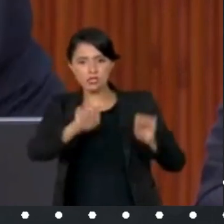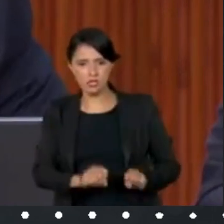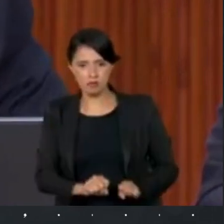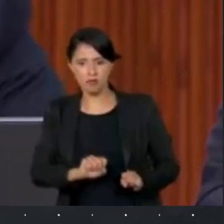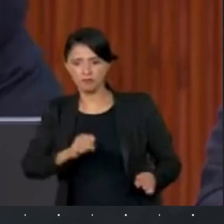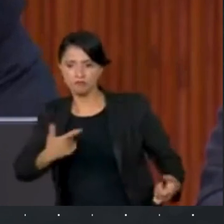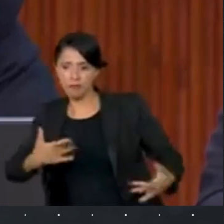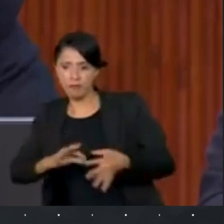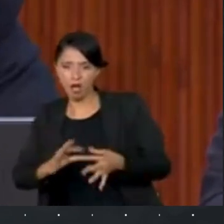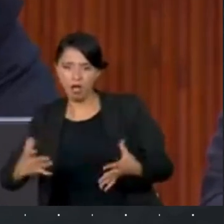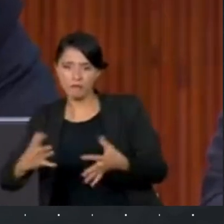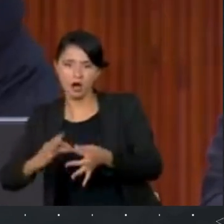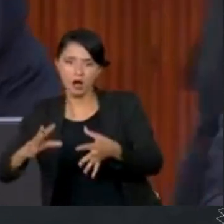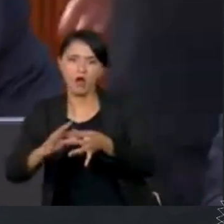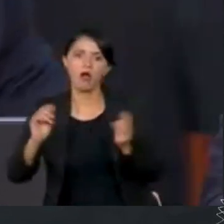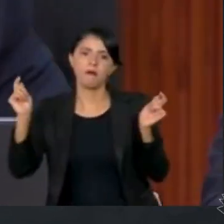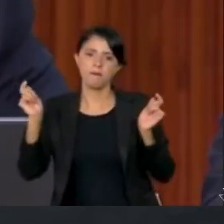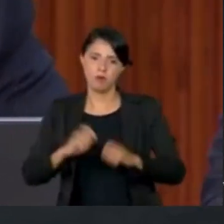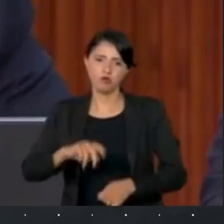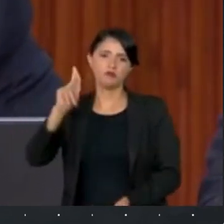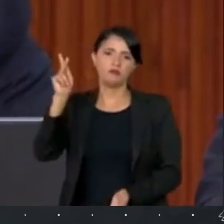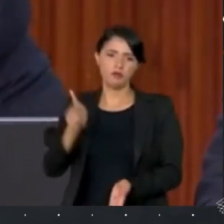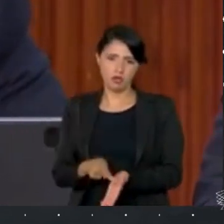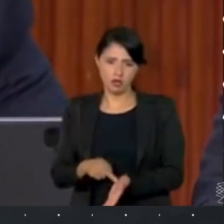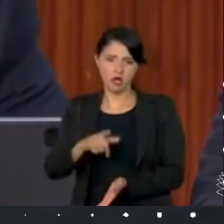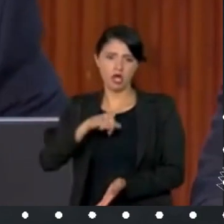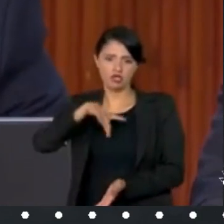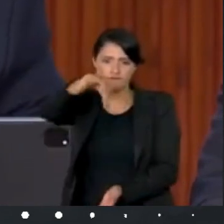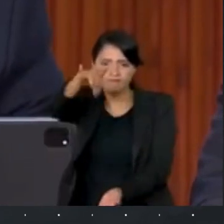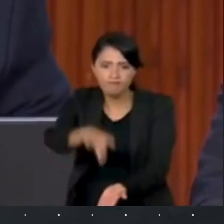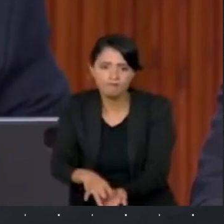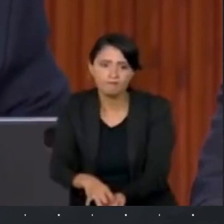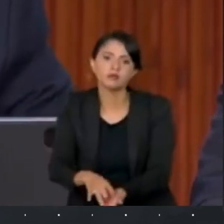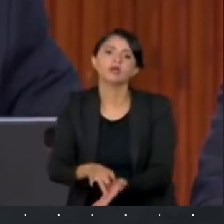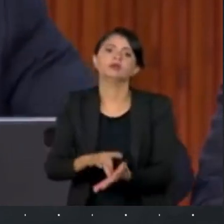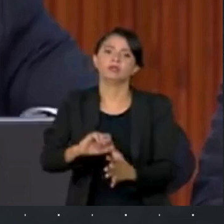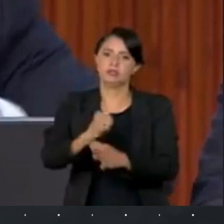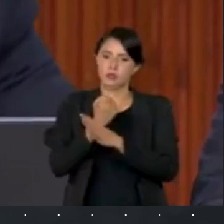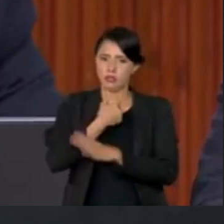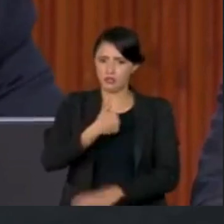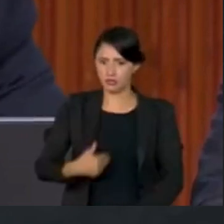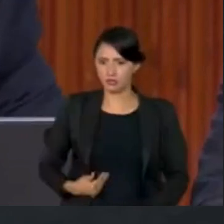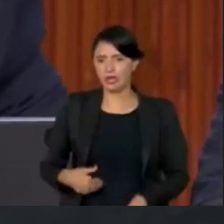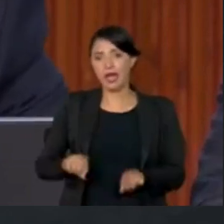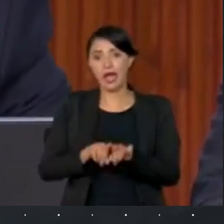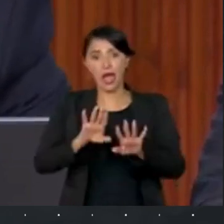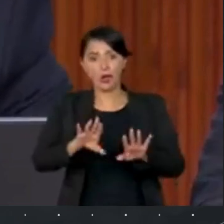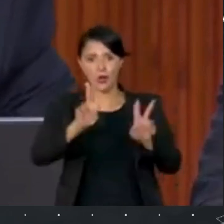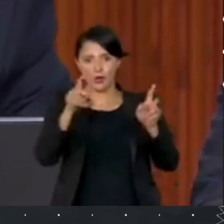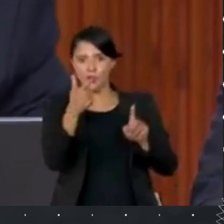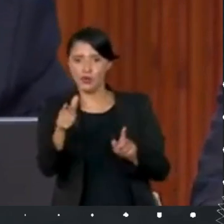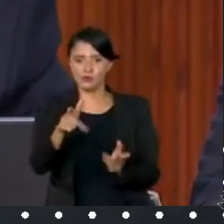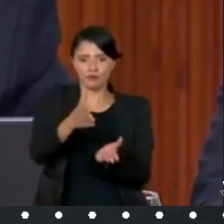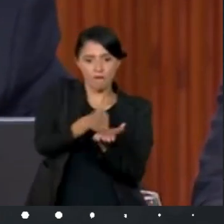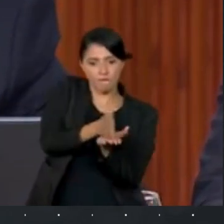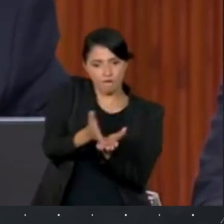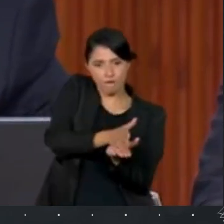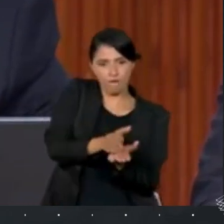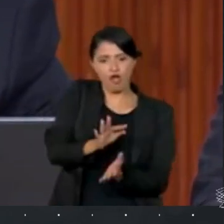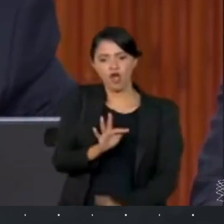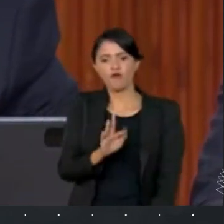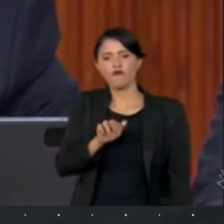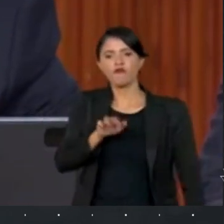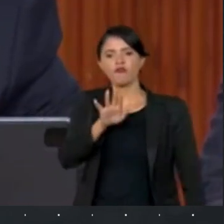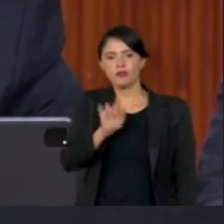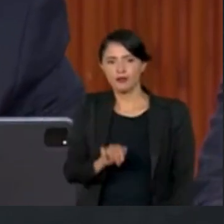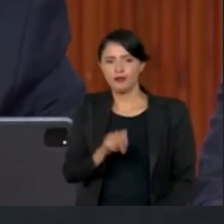para que a gente gente possa realmente ter uma uma efetividade com relação à Fronteira nos preocupa e eu vejo que é uma preocupação do ministro